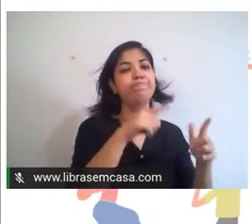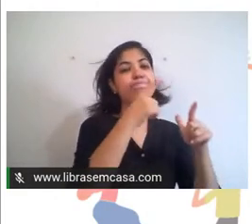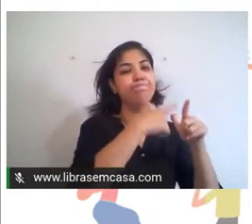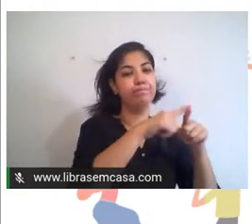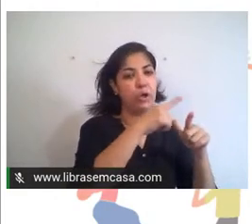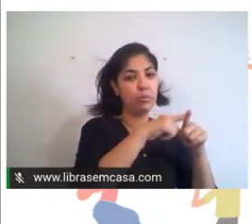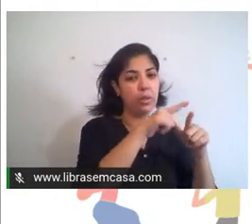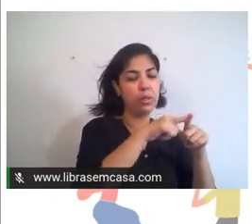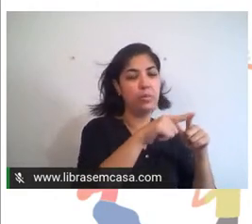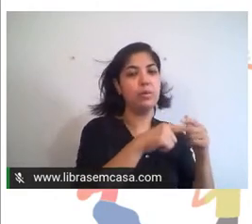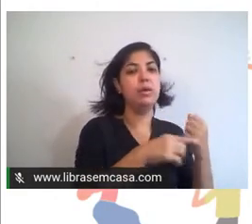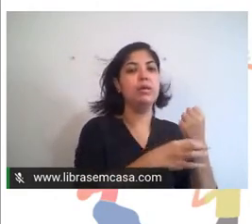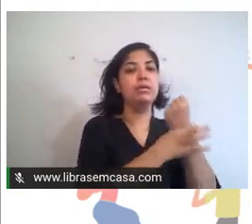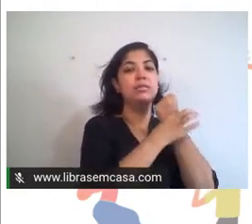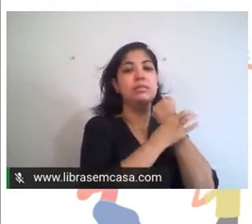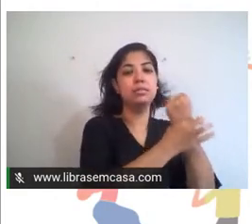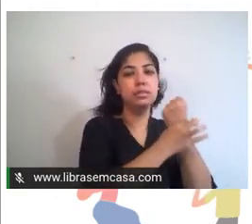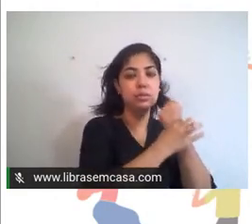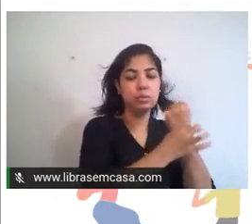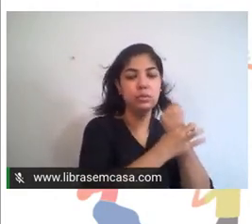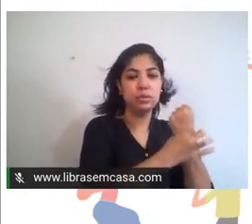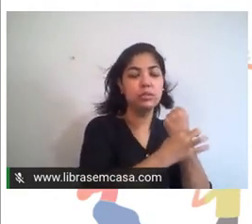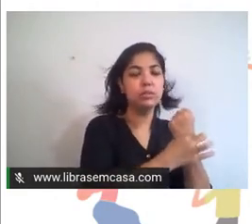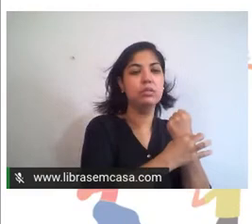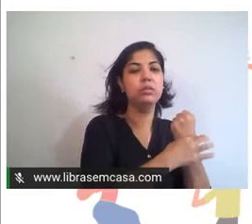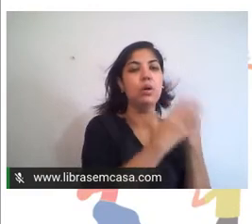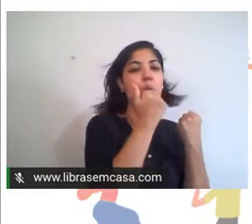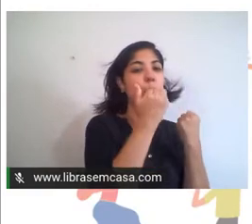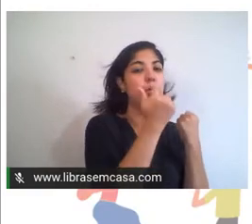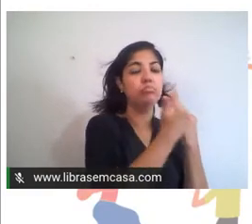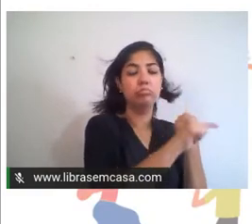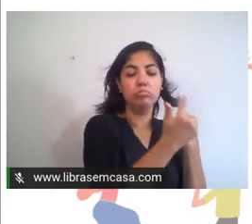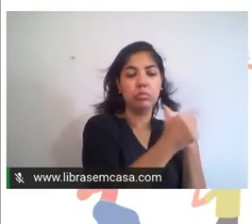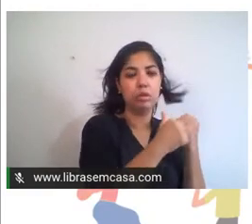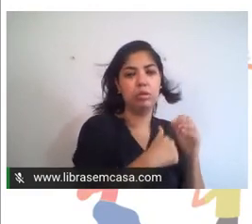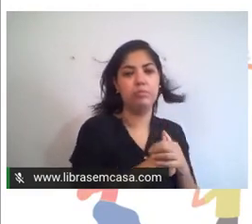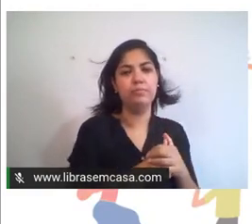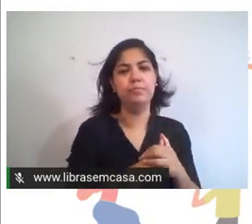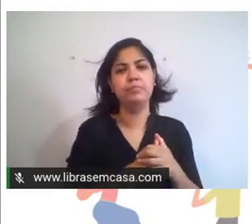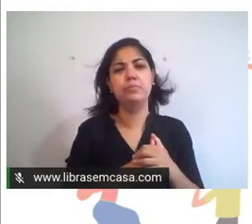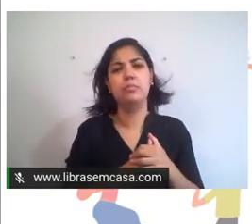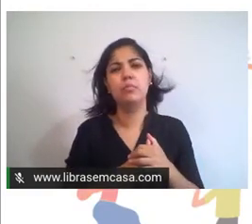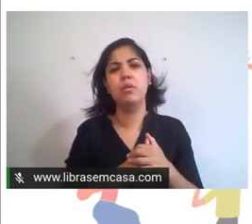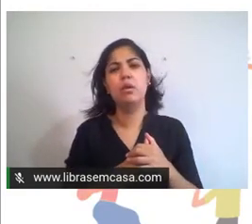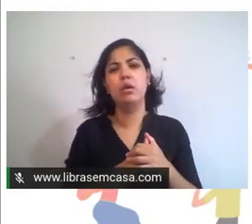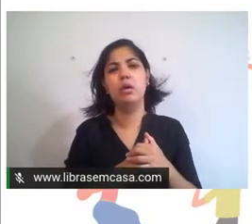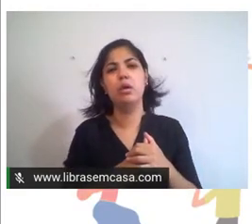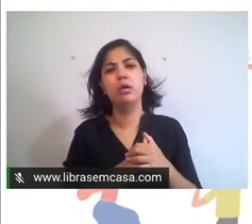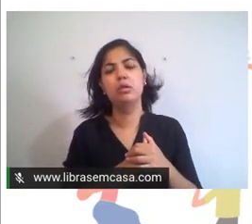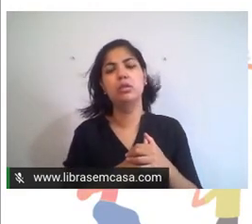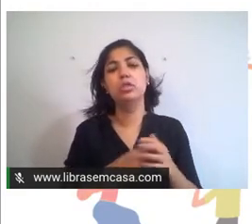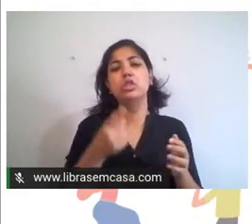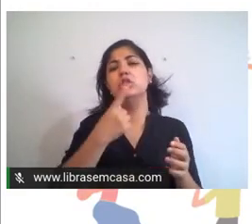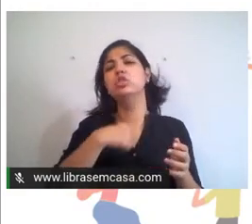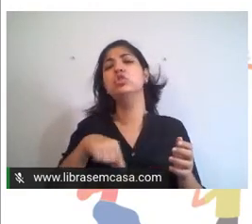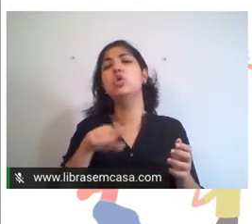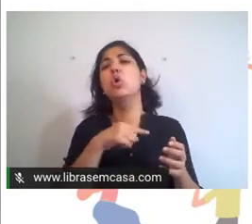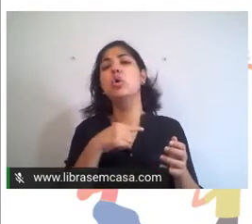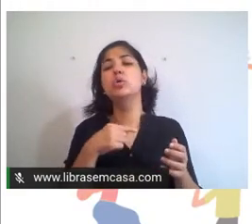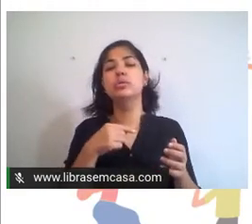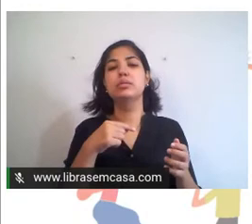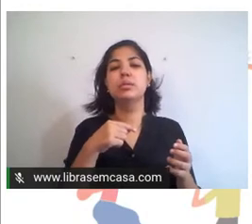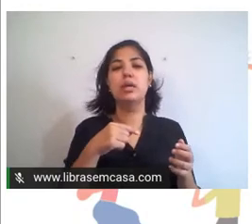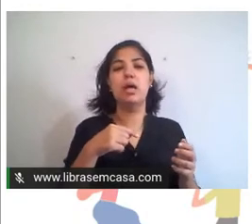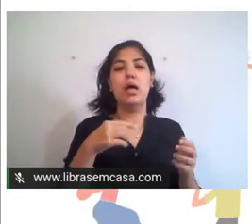de insegurança grave. Como é que nós estamos em relação à situação de insegurança alimentar grave?